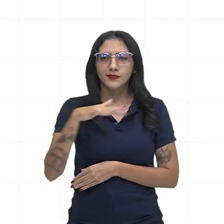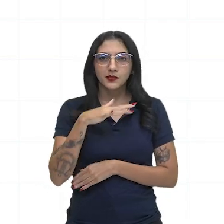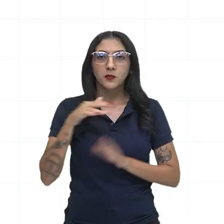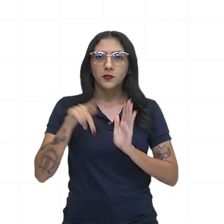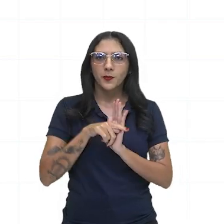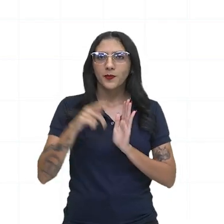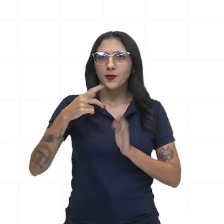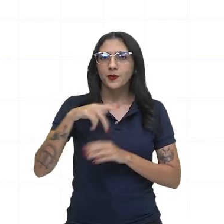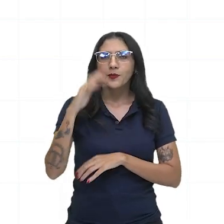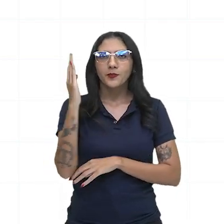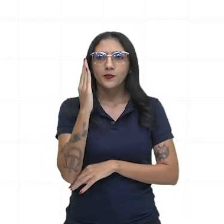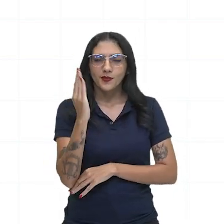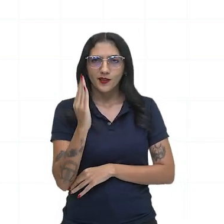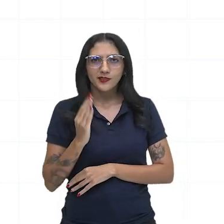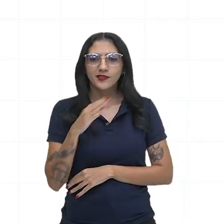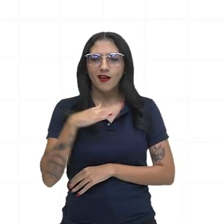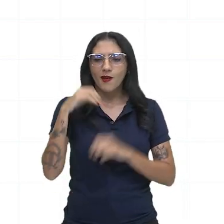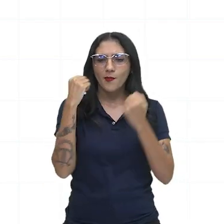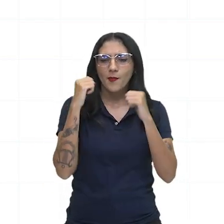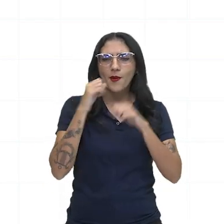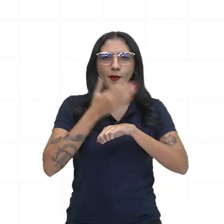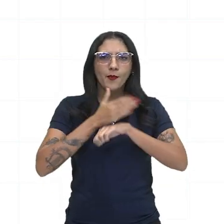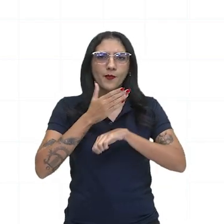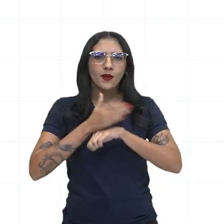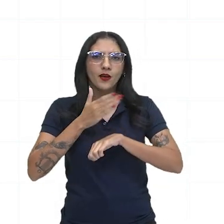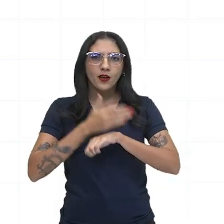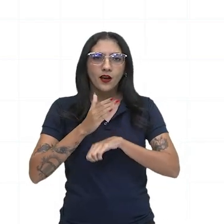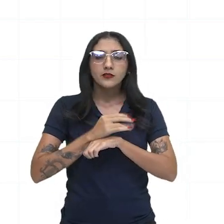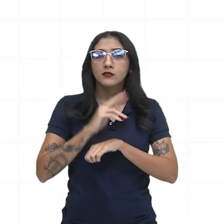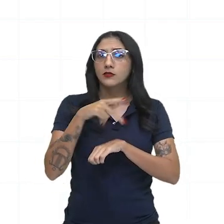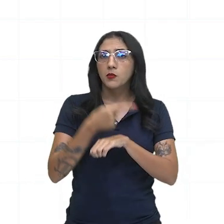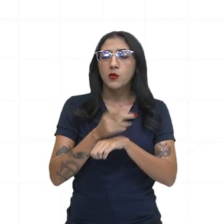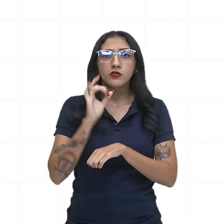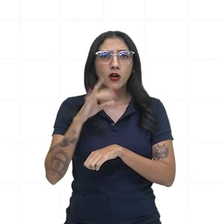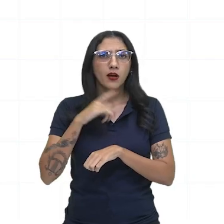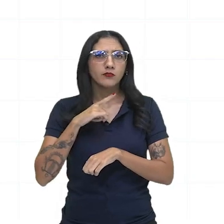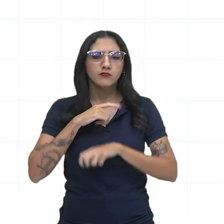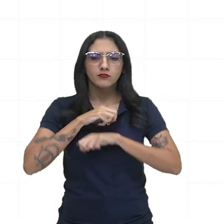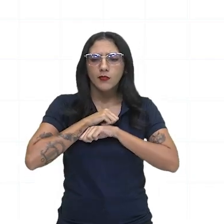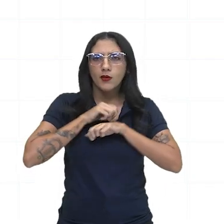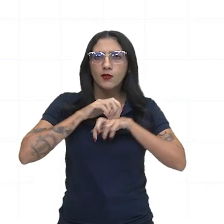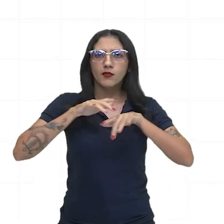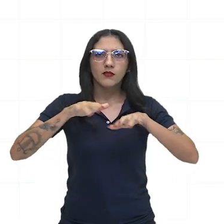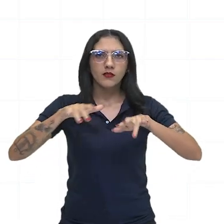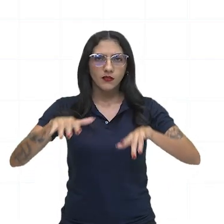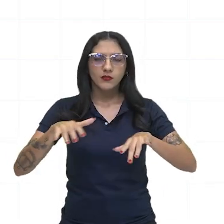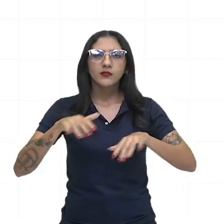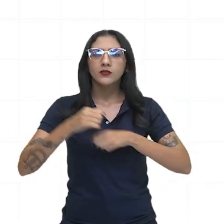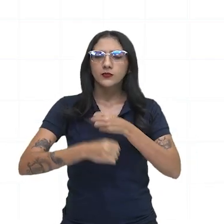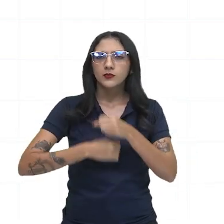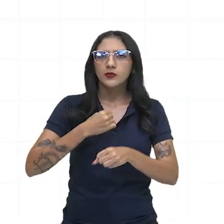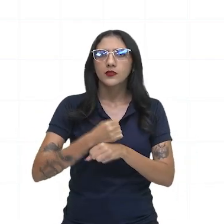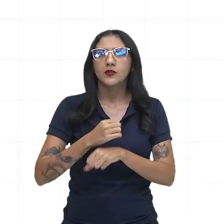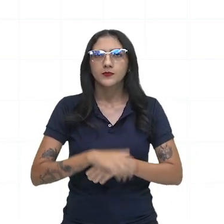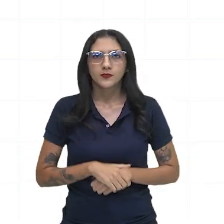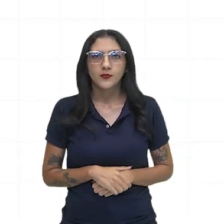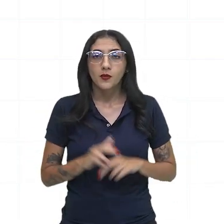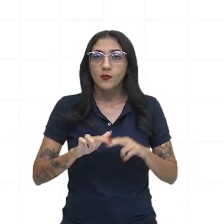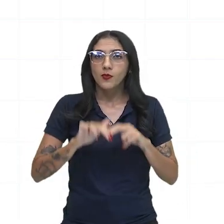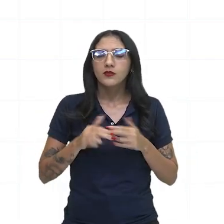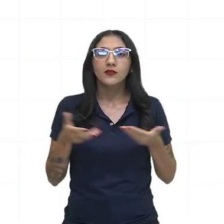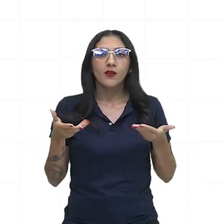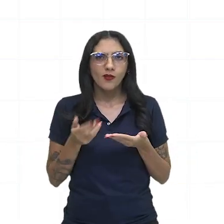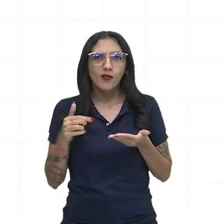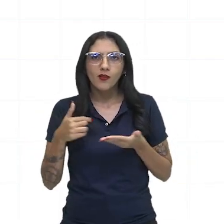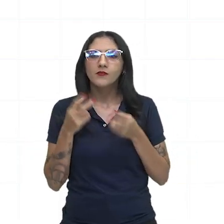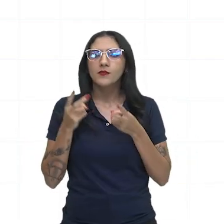se popularizou nas academias nacionais, né, e foi só crescendo aí a partir,